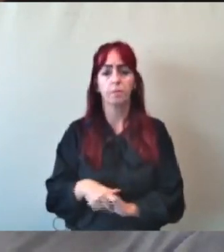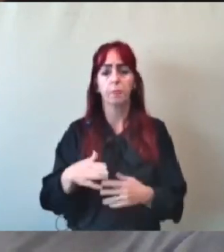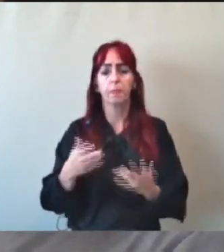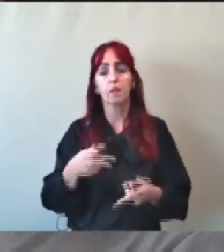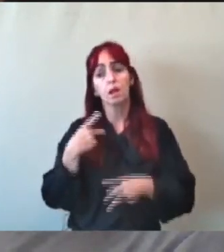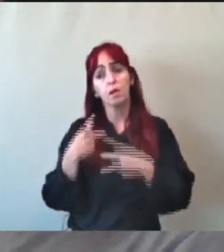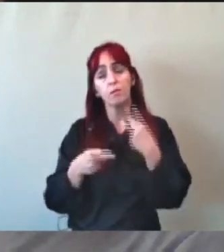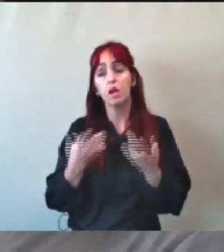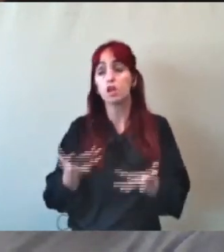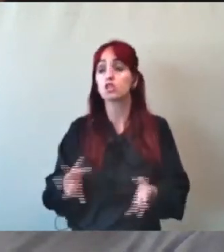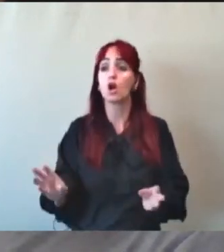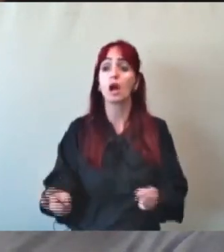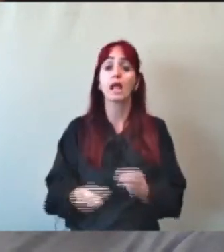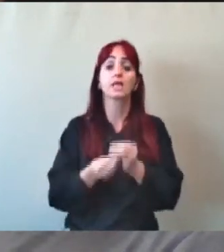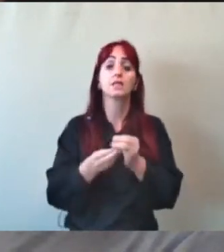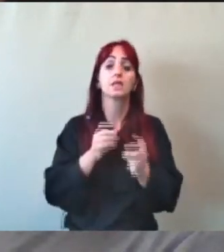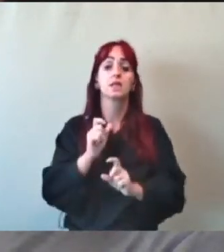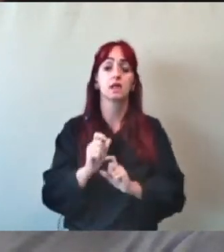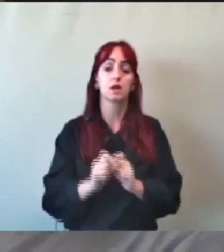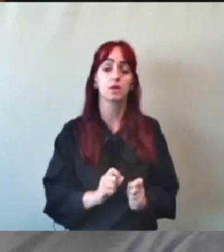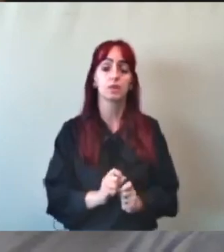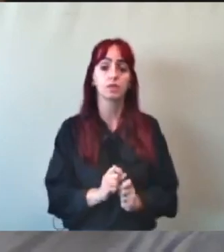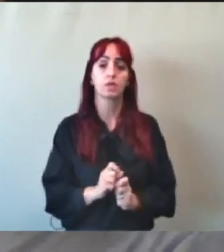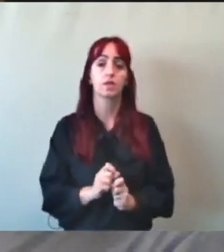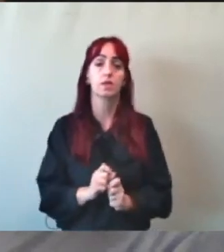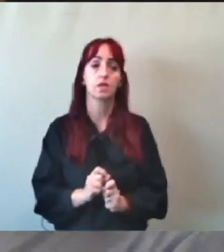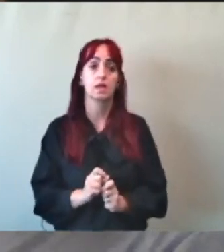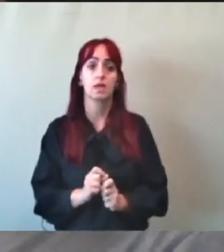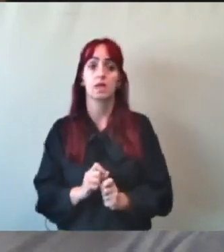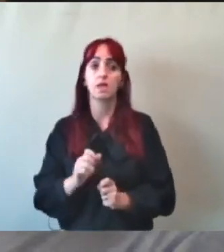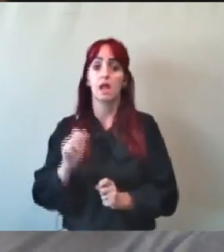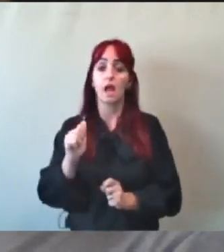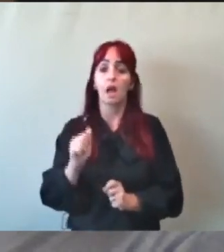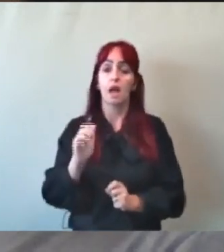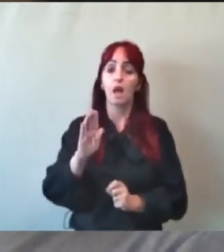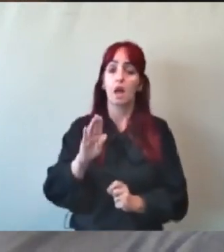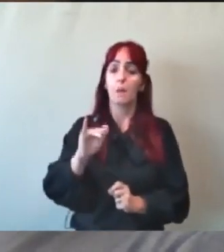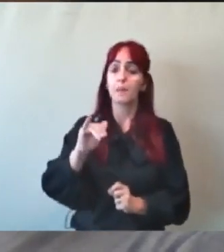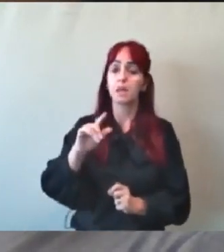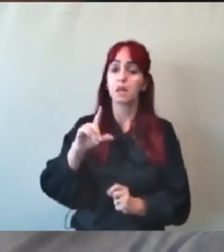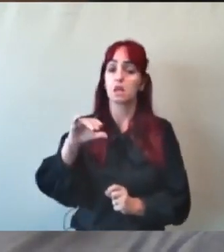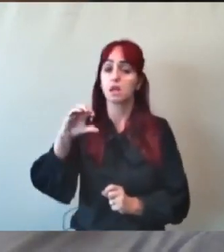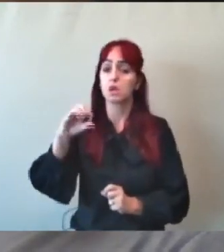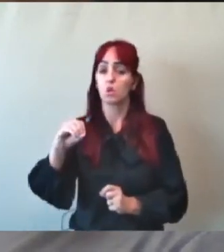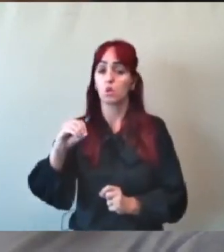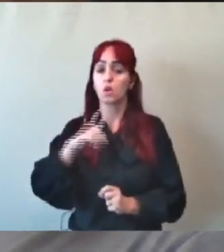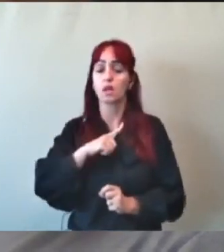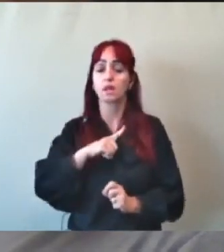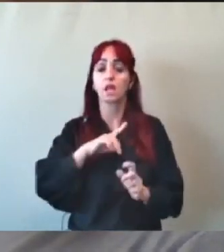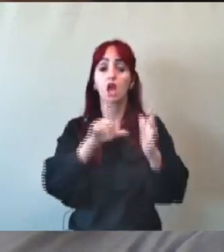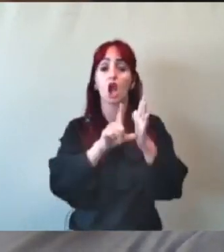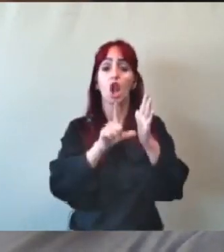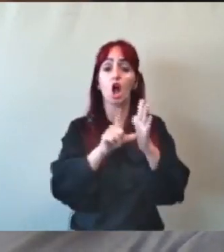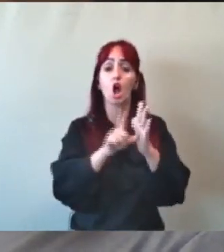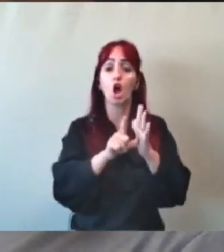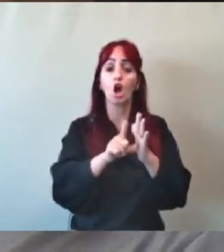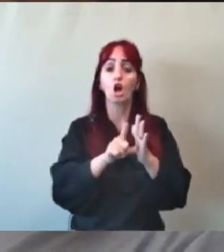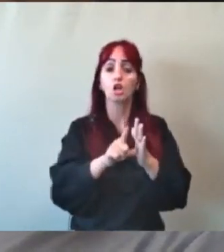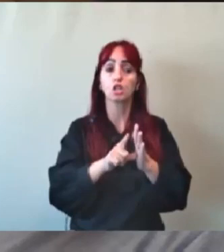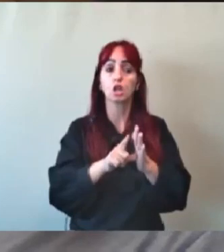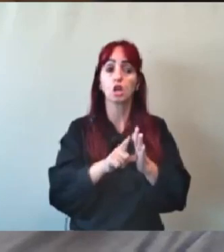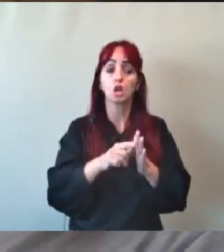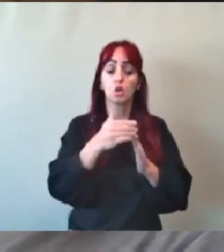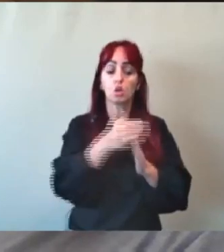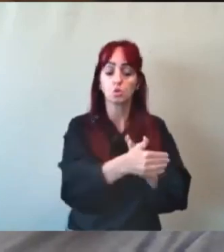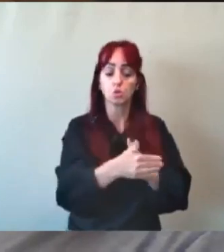alguma coisa. Abílio Machado tem comércio dos dois lados, pujante dos dois lados. Então, o pedestre fica para lá e